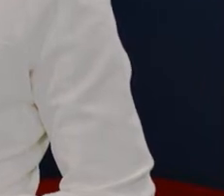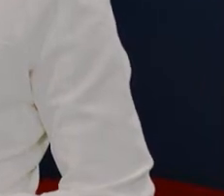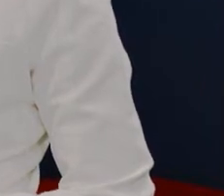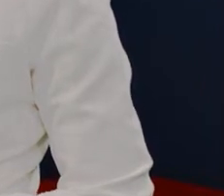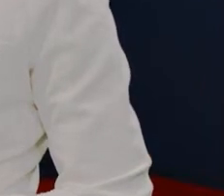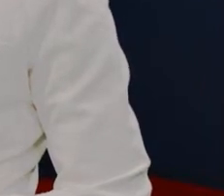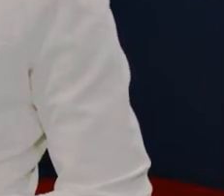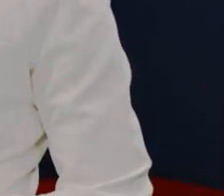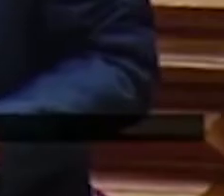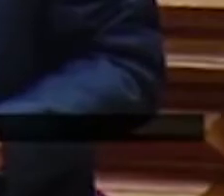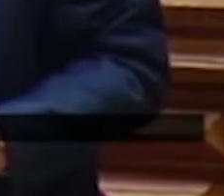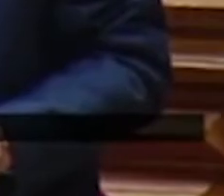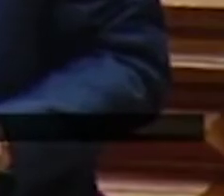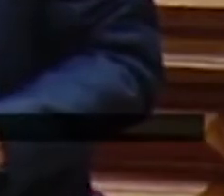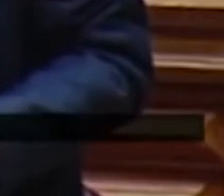cometer uma injustiça.